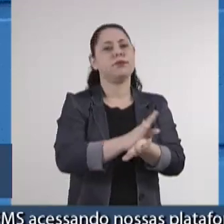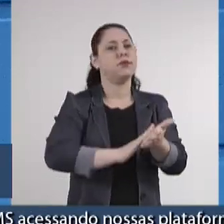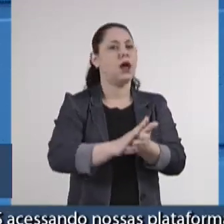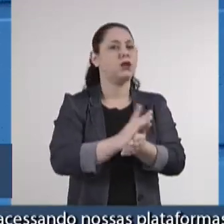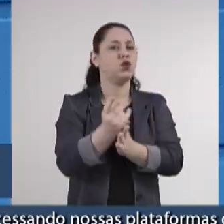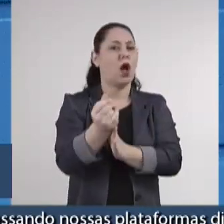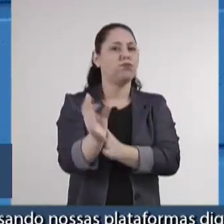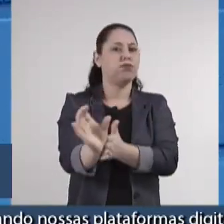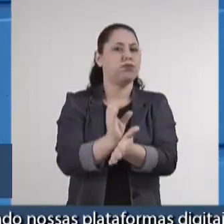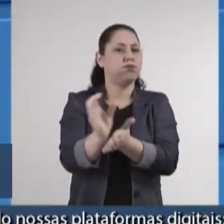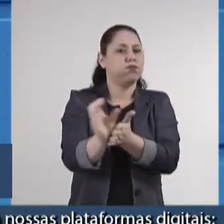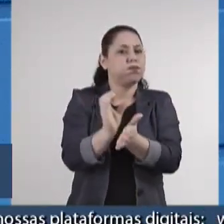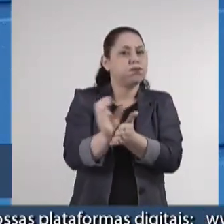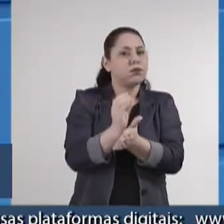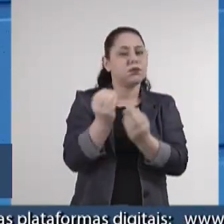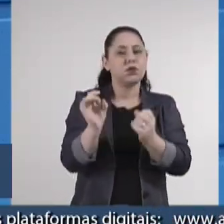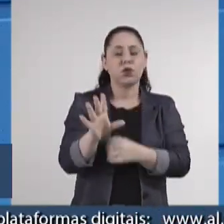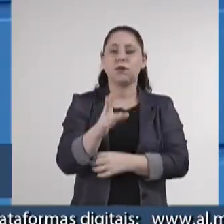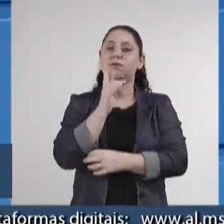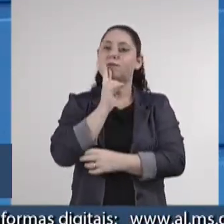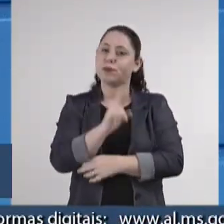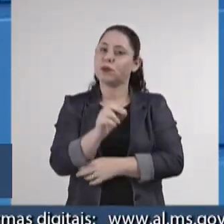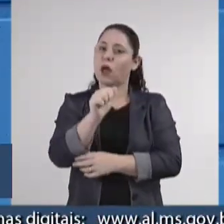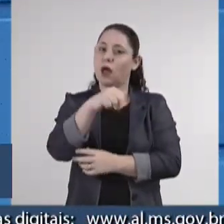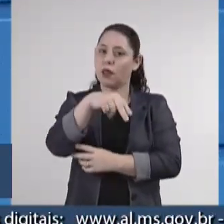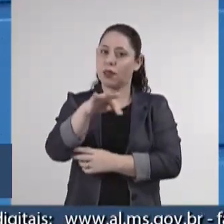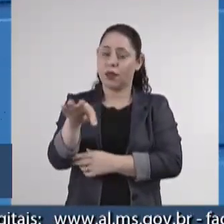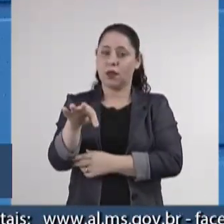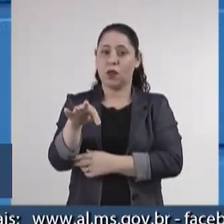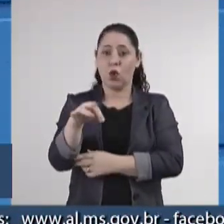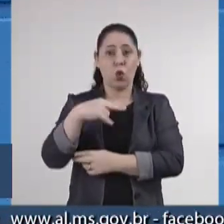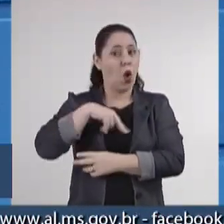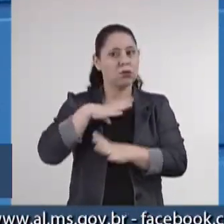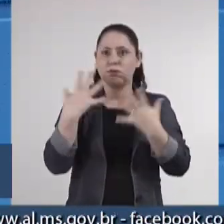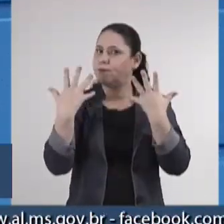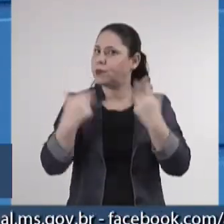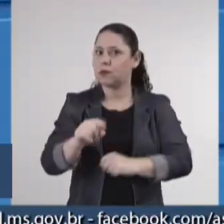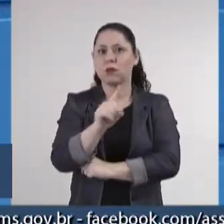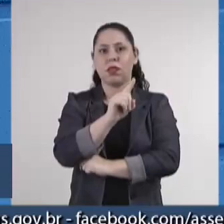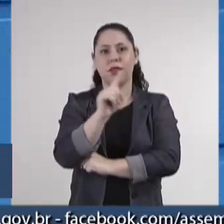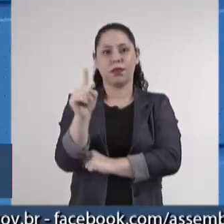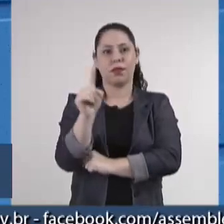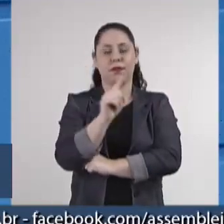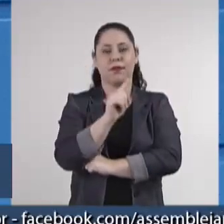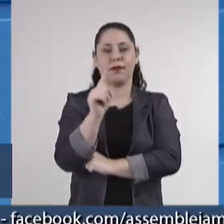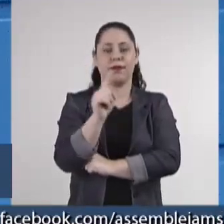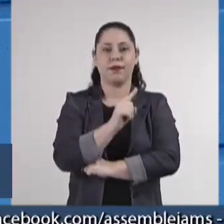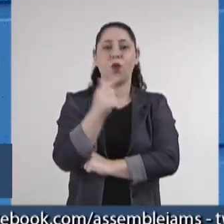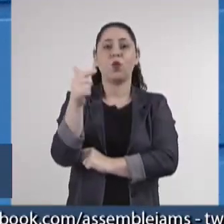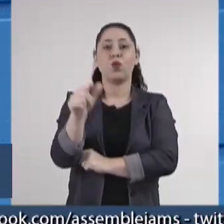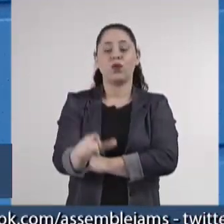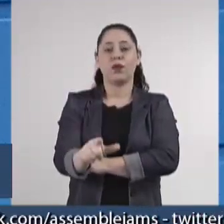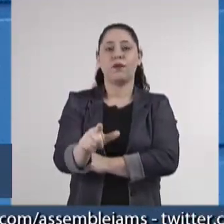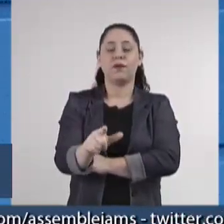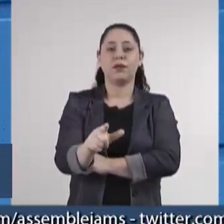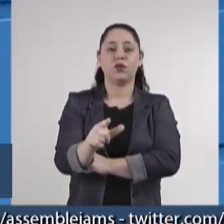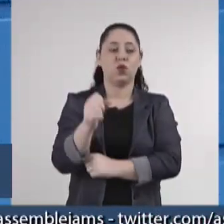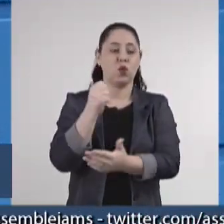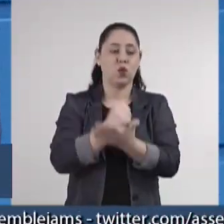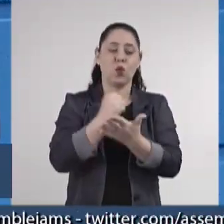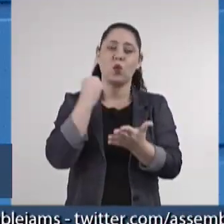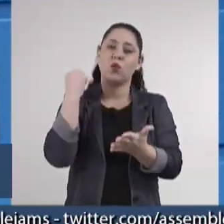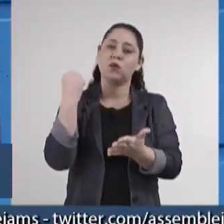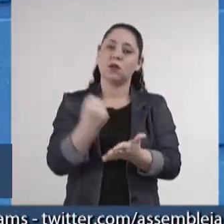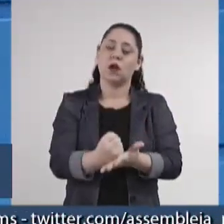investimento? Então, nós temos que ter uma resposta da NTT, porque nós não aceitamos esse tipo de novo contrato,